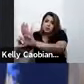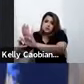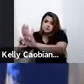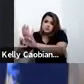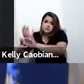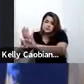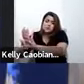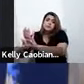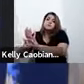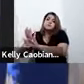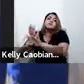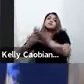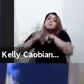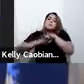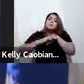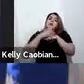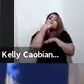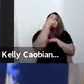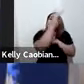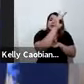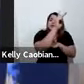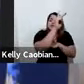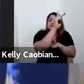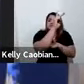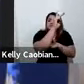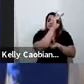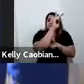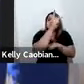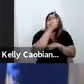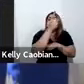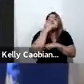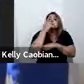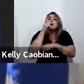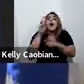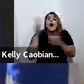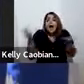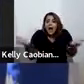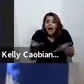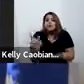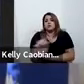certamente ela botou a cabeça no lugar e resolveu